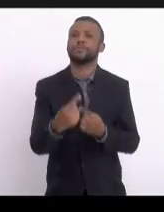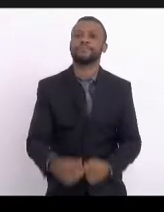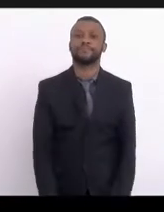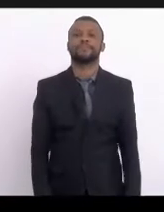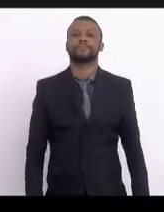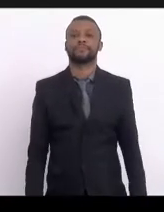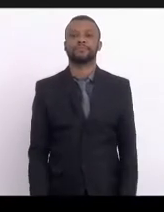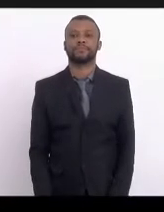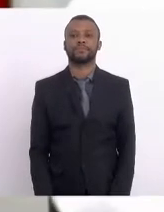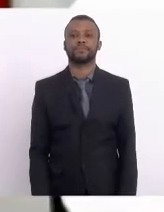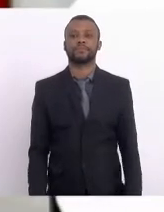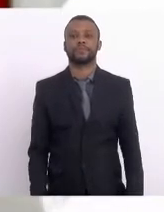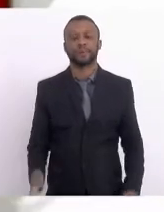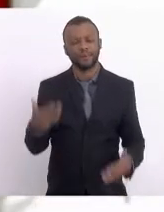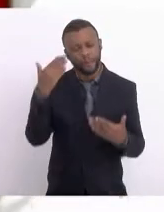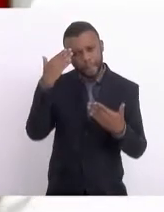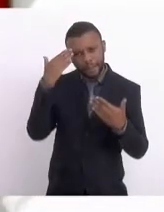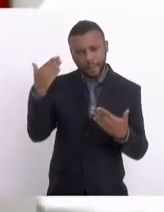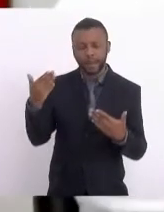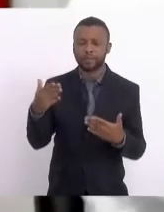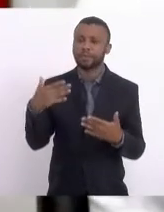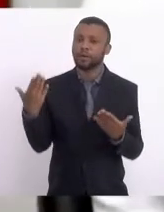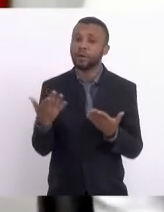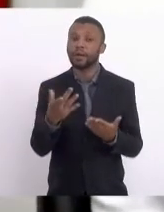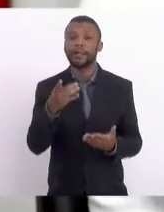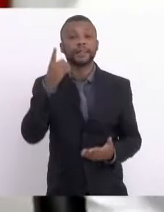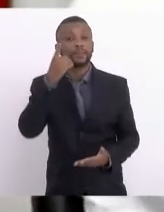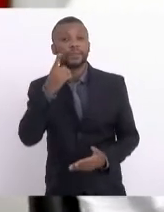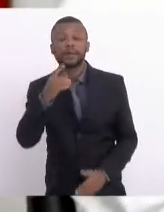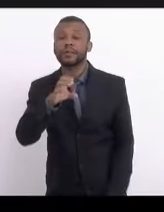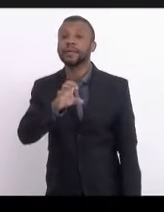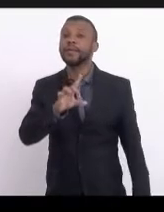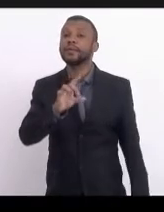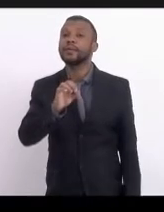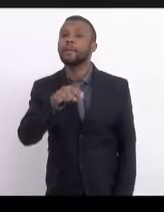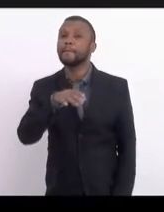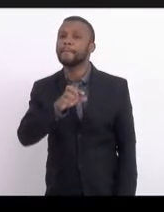Obrigado, Valdec. Deputado Eliomar Coelho, para discutir.